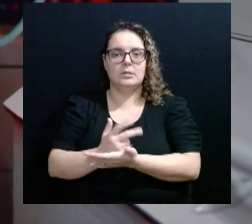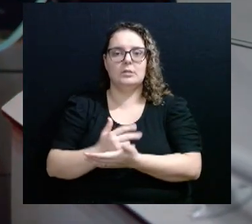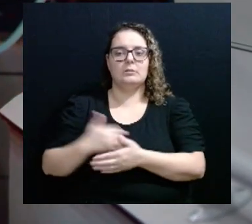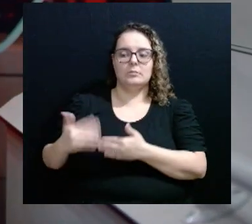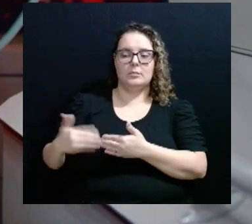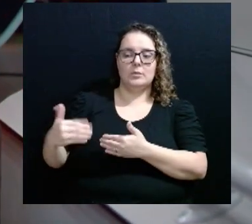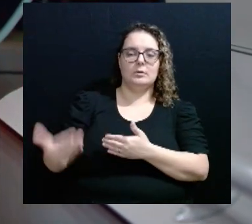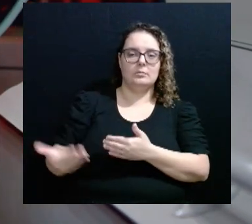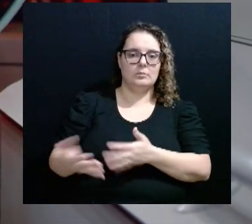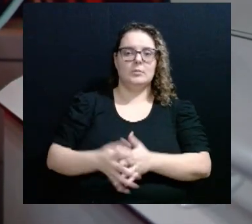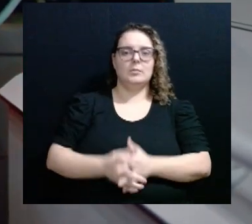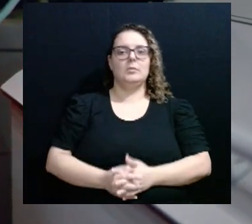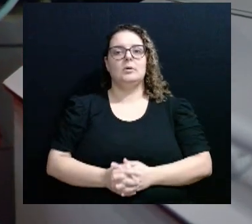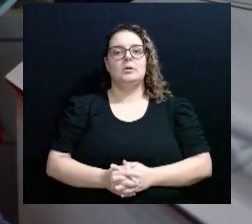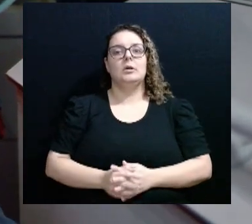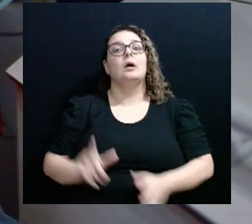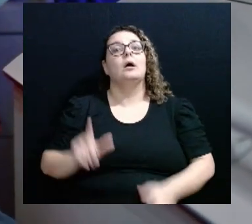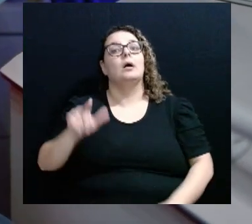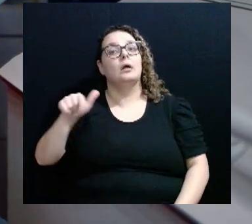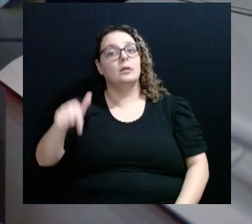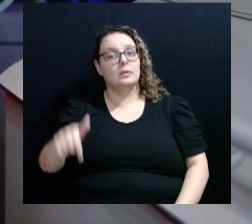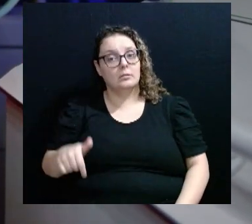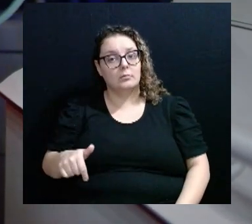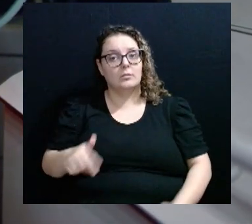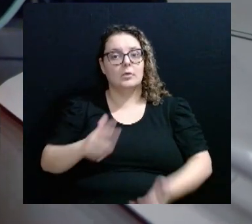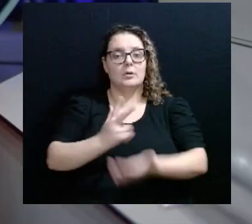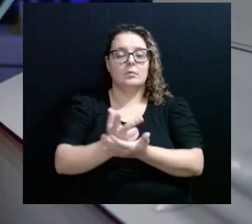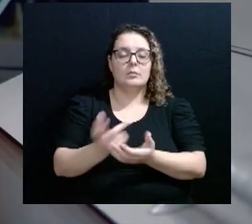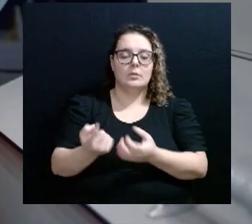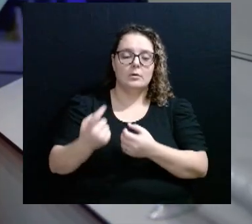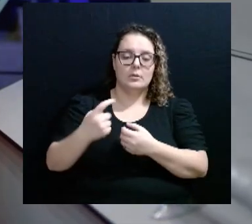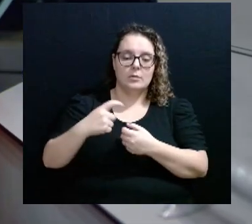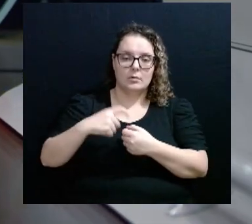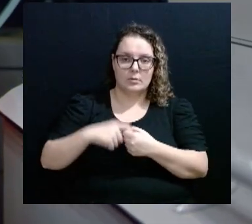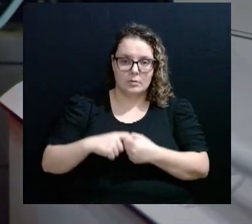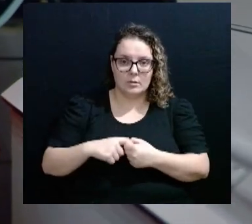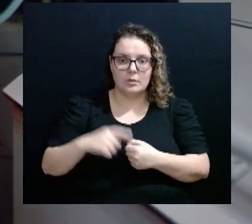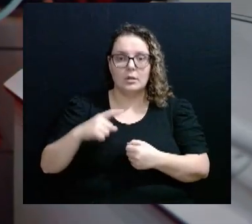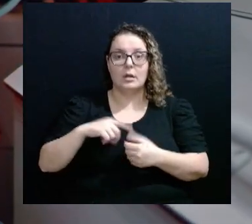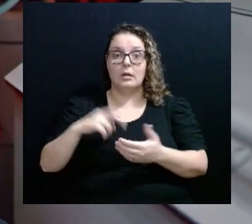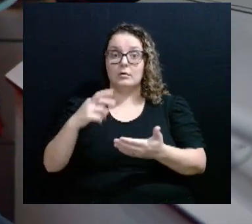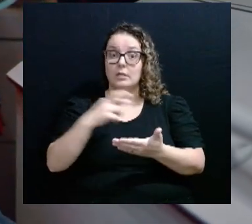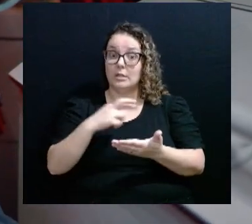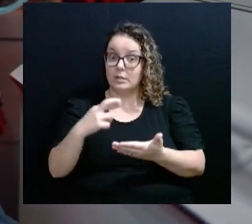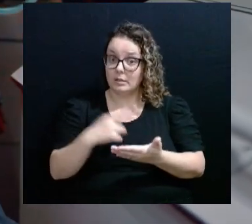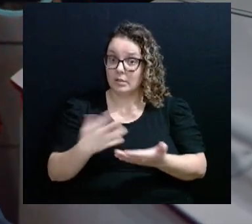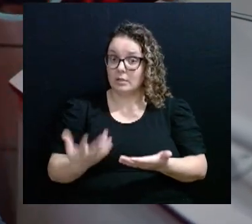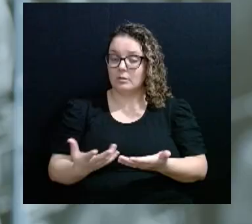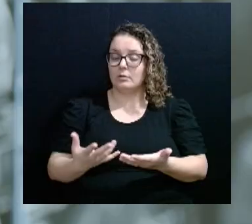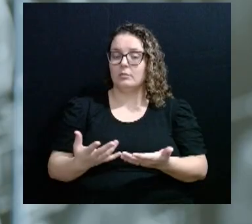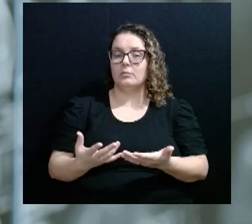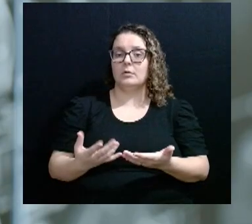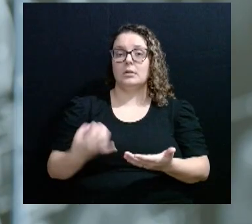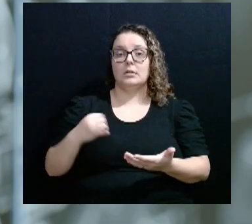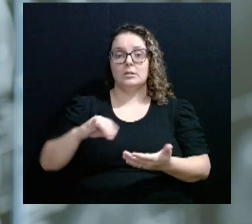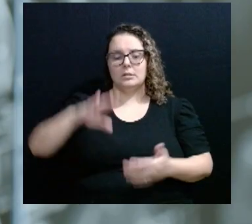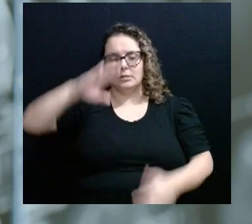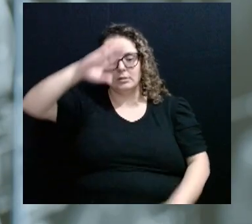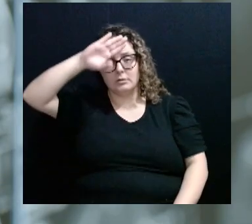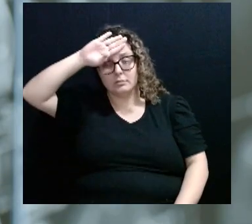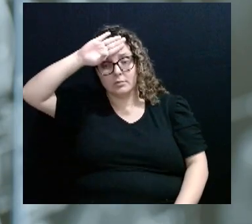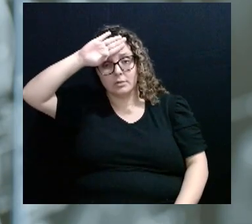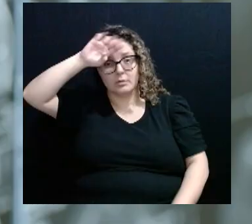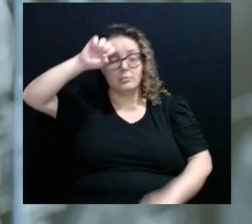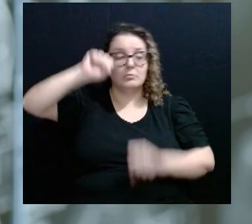crise está se prolongando. E aí, depois a pessoa vai voltar e aí você vai ter que investigar, né? Por exemplo, se